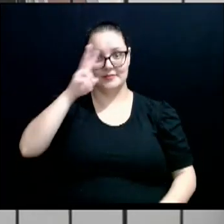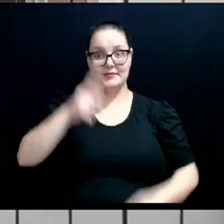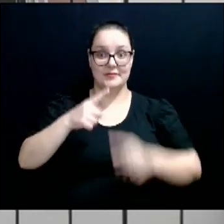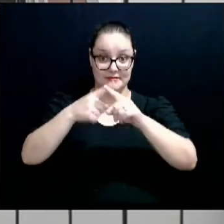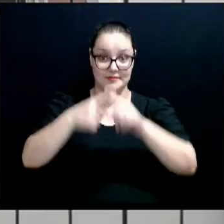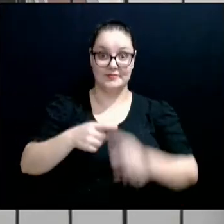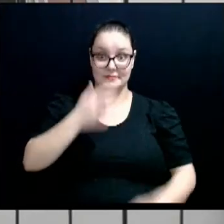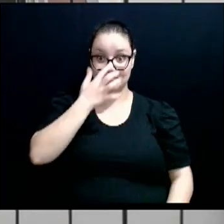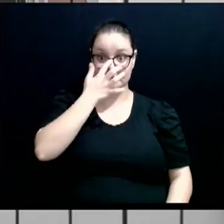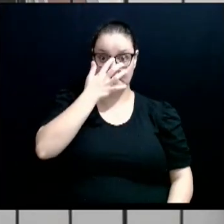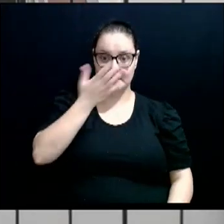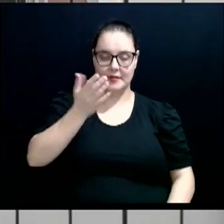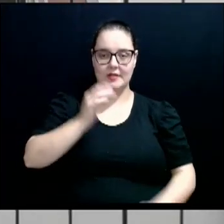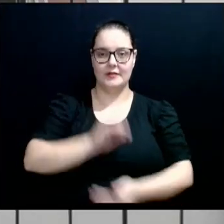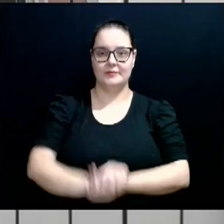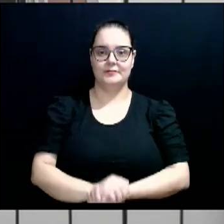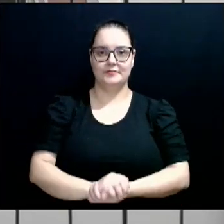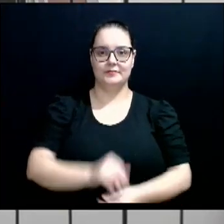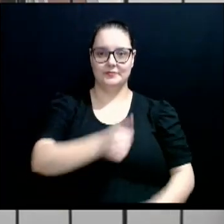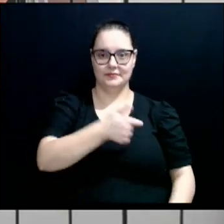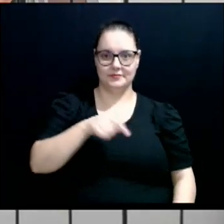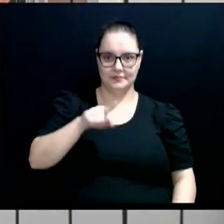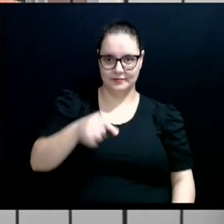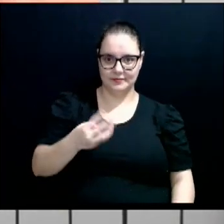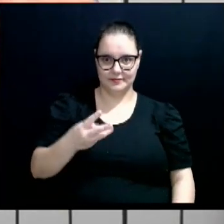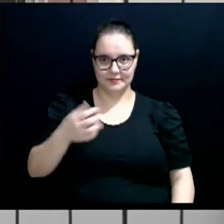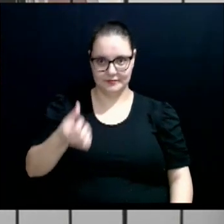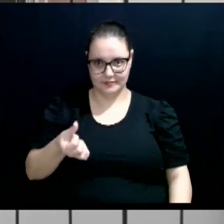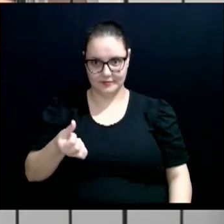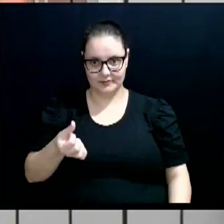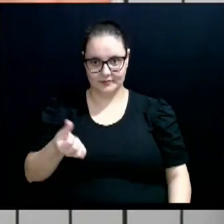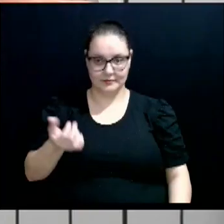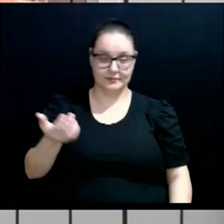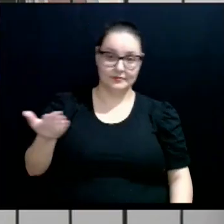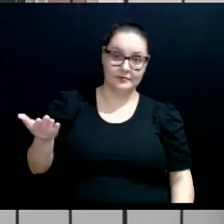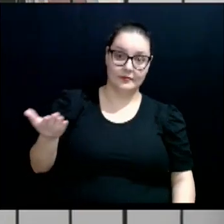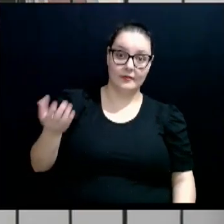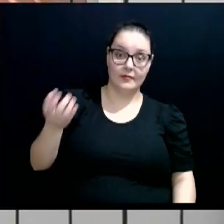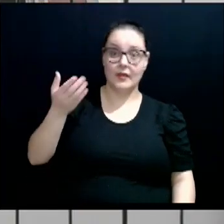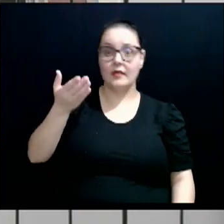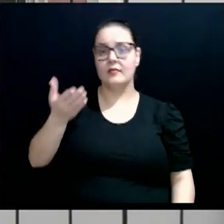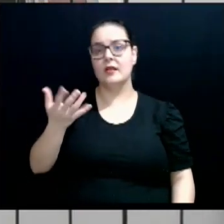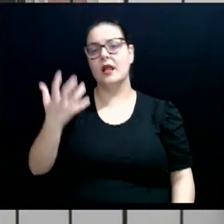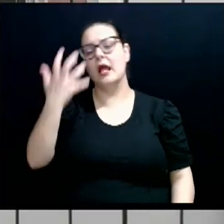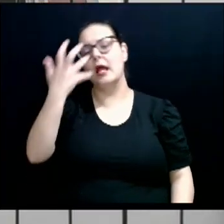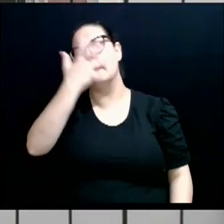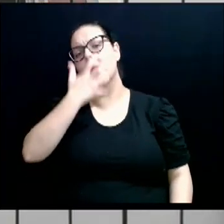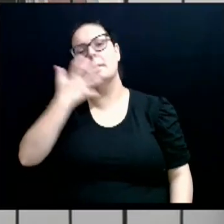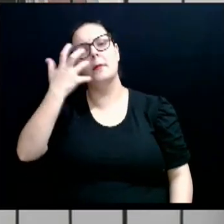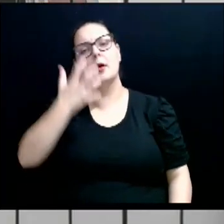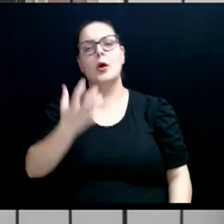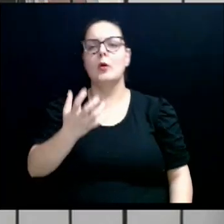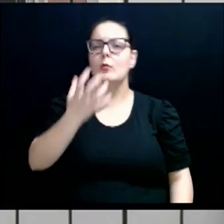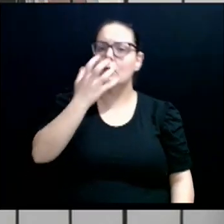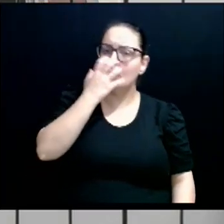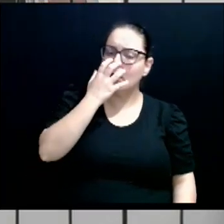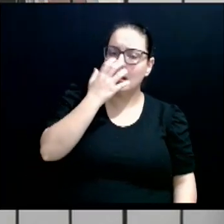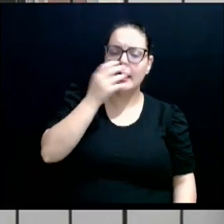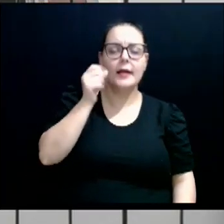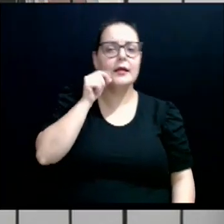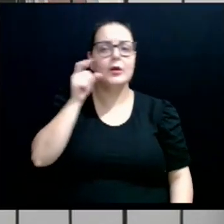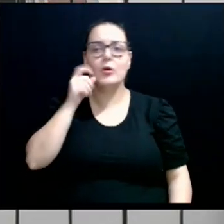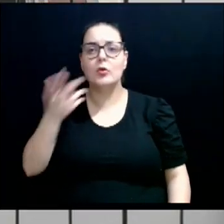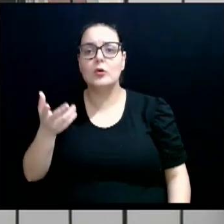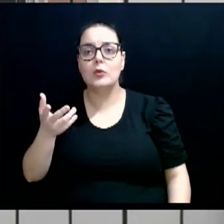você. 12h mais 36 minutos. Se você é um apaixonado por cachorros, gatos, fique